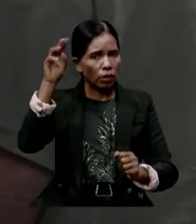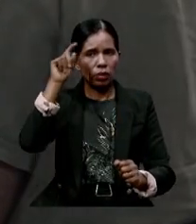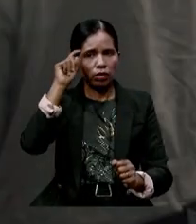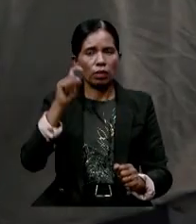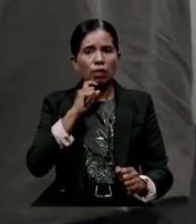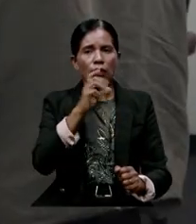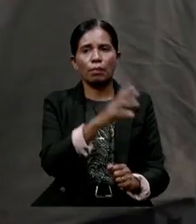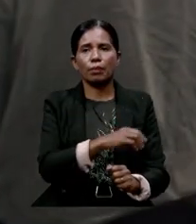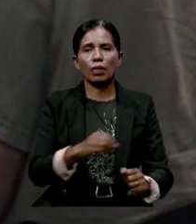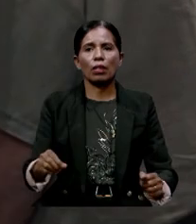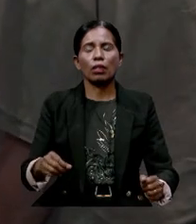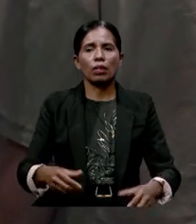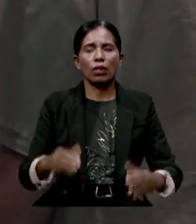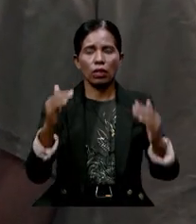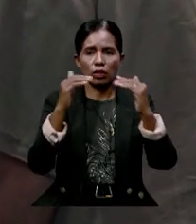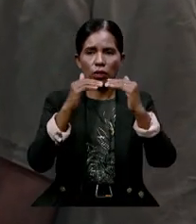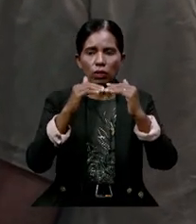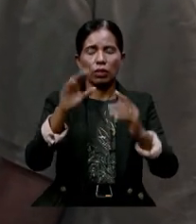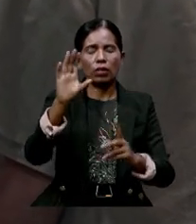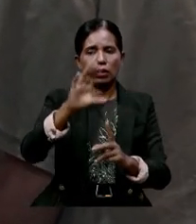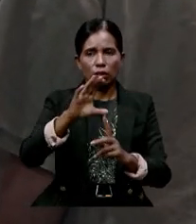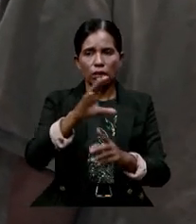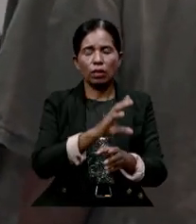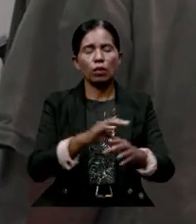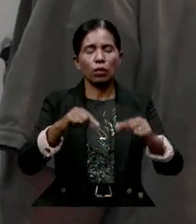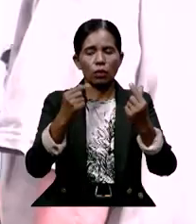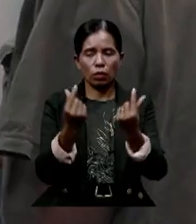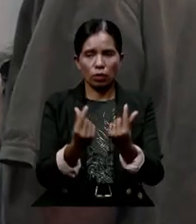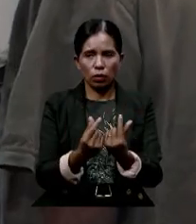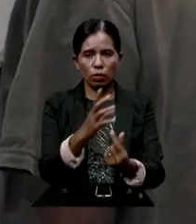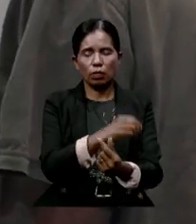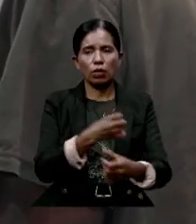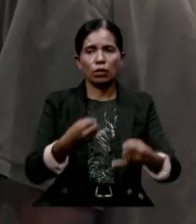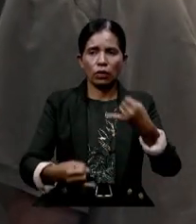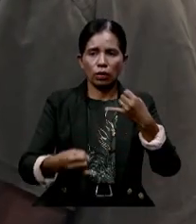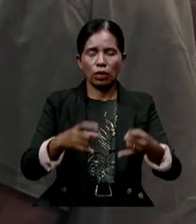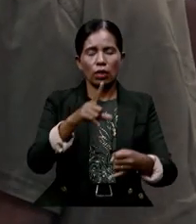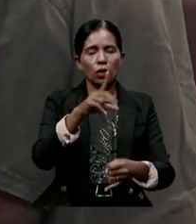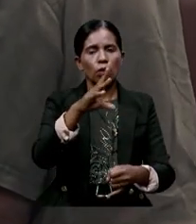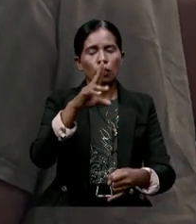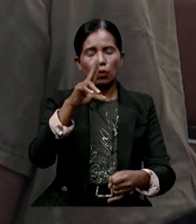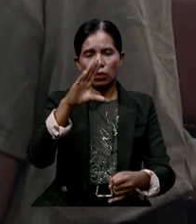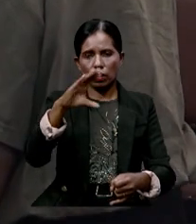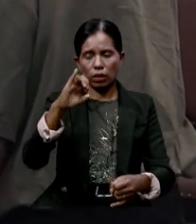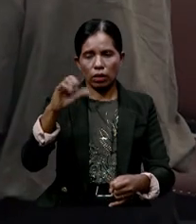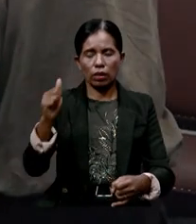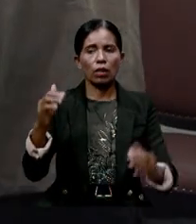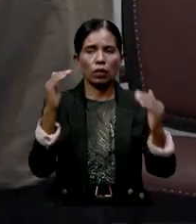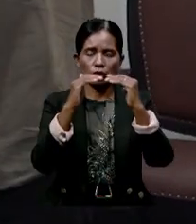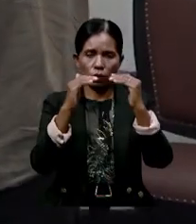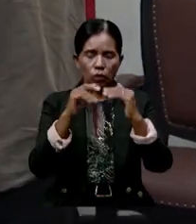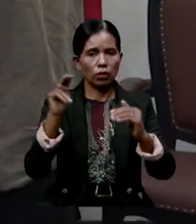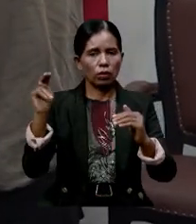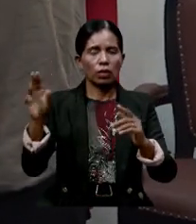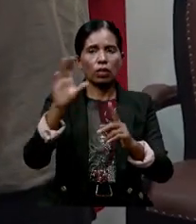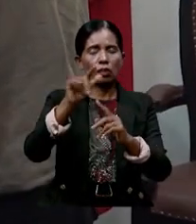Guzmão. A foi no encontro coordenadora grupo trabalho reforma setor justiça Lúcia Lobato Ateden e a sorumuto né